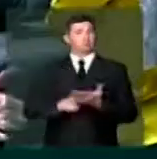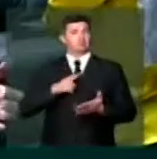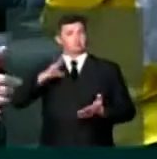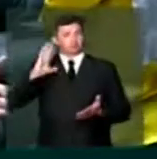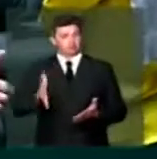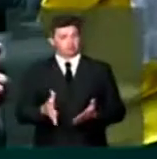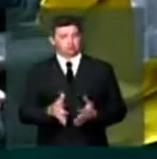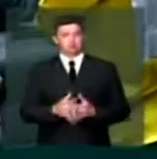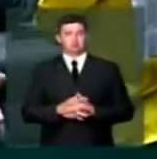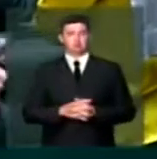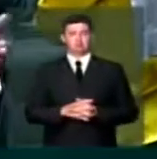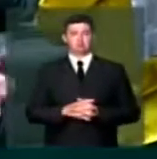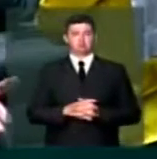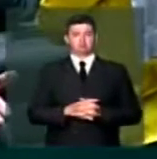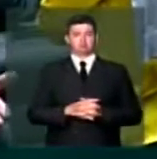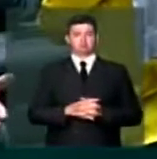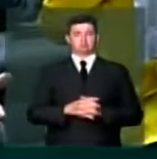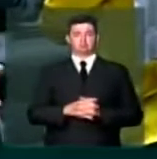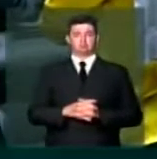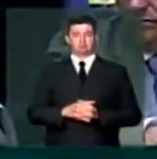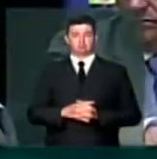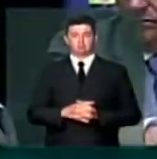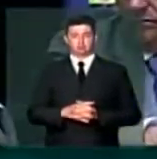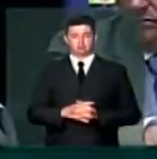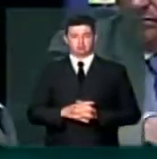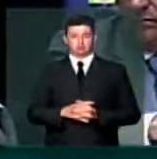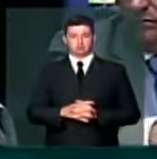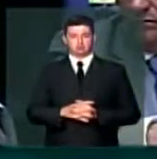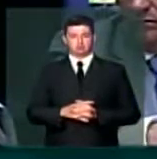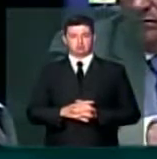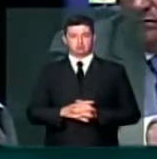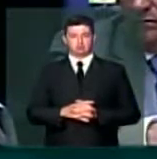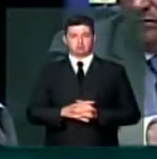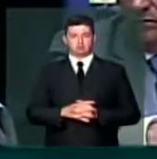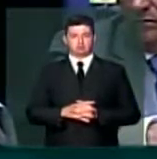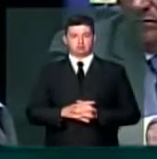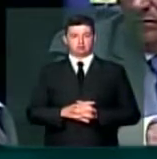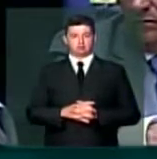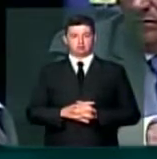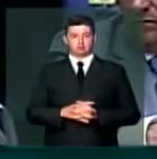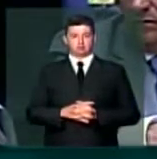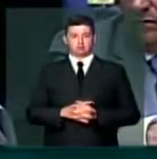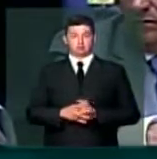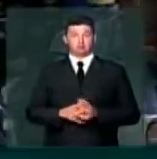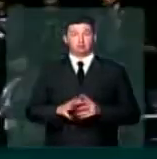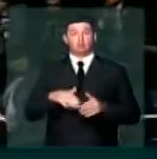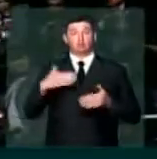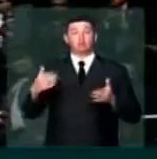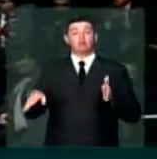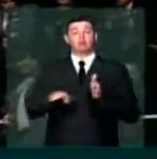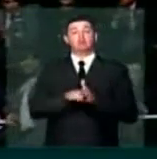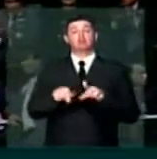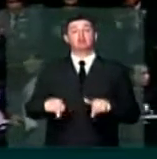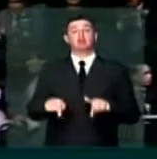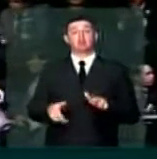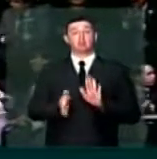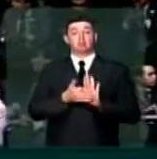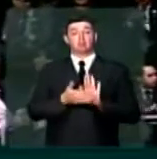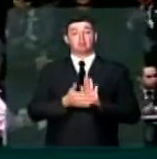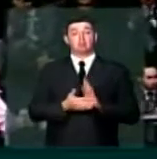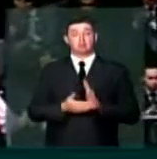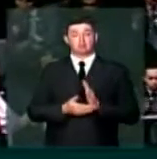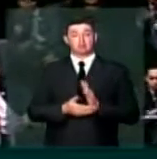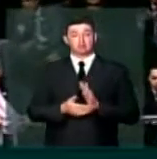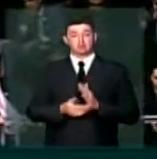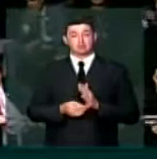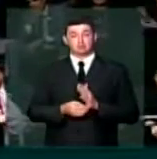E há relator, um grupo de trabalho formado. Quando chegará? O que eu proponho? Quando chegará a esta casa, certo,